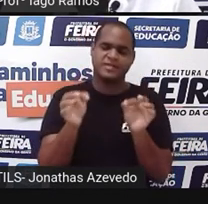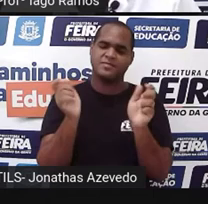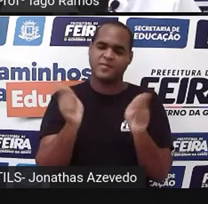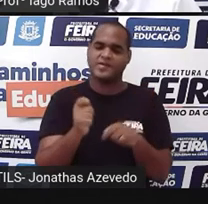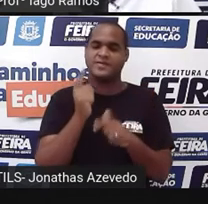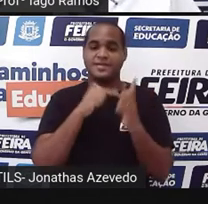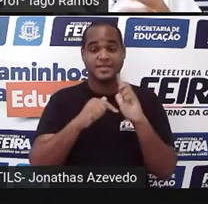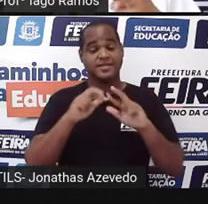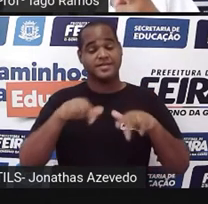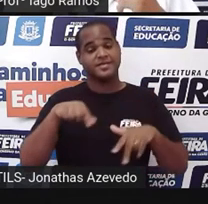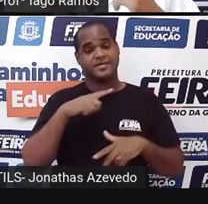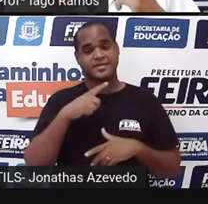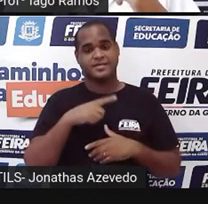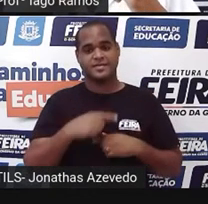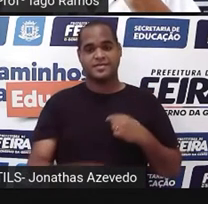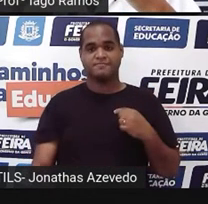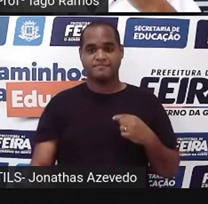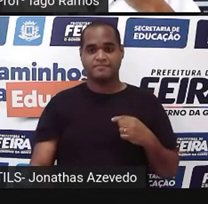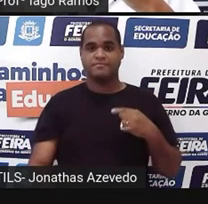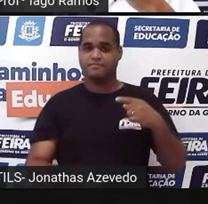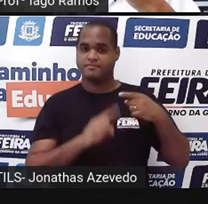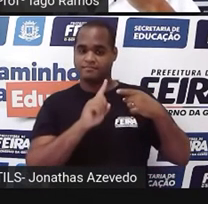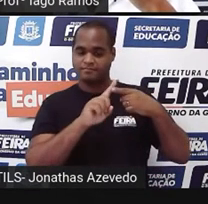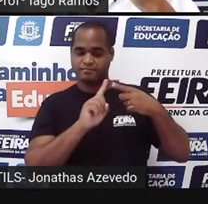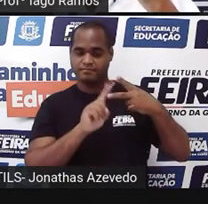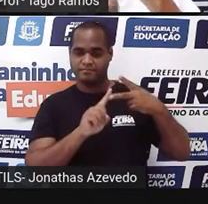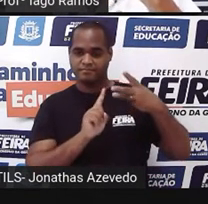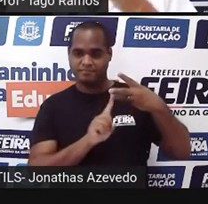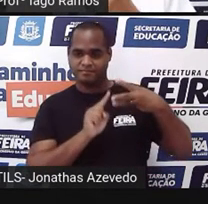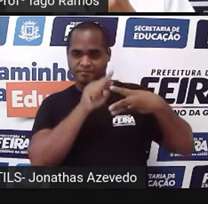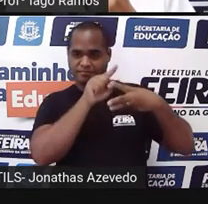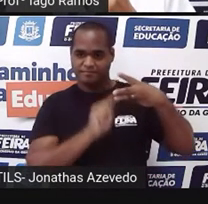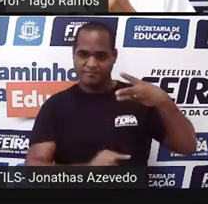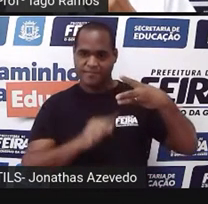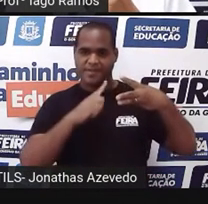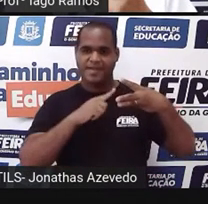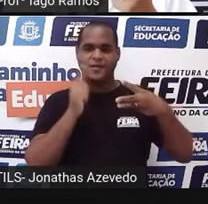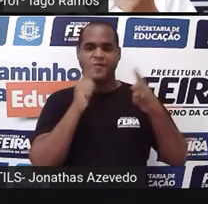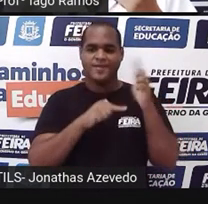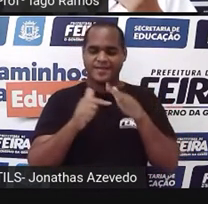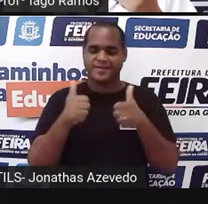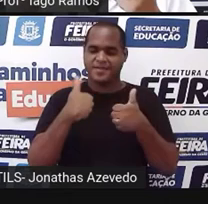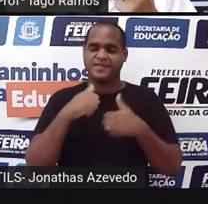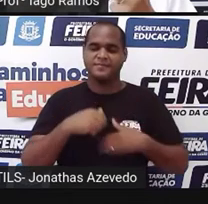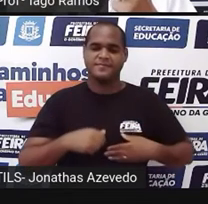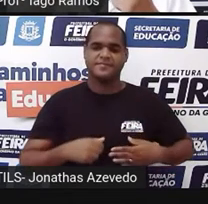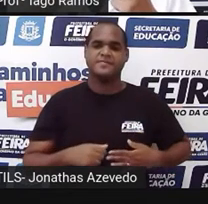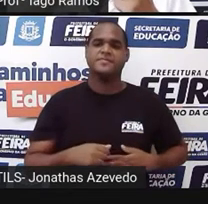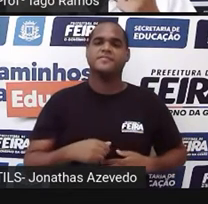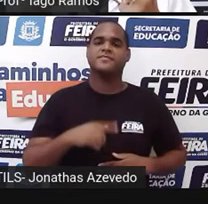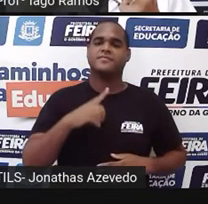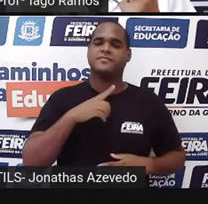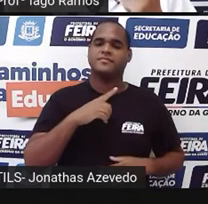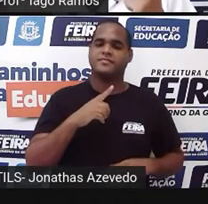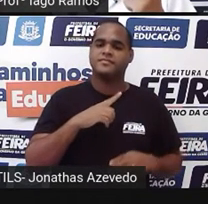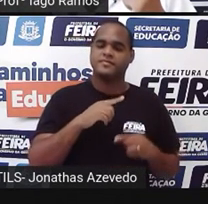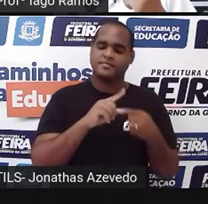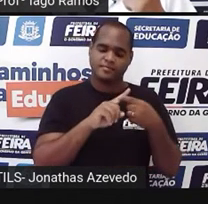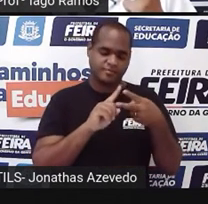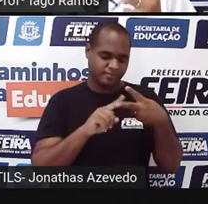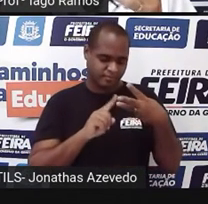E são três formas para gente fazer isso para a gente encontrar a fração geratriz